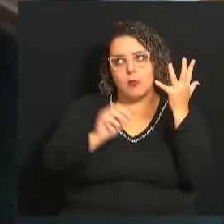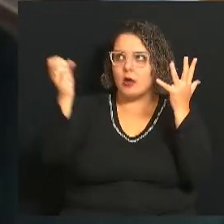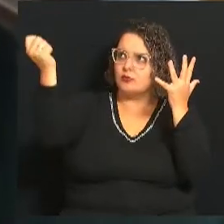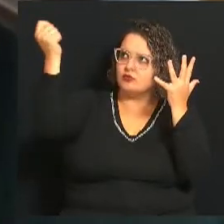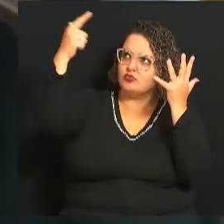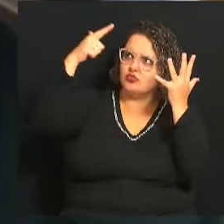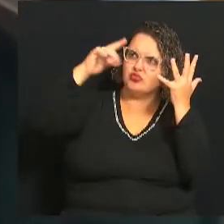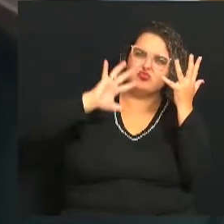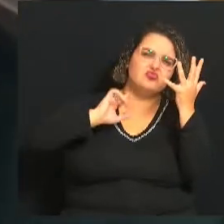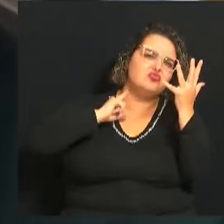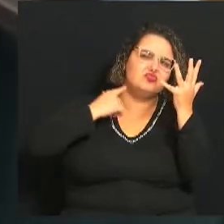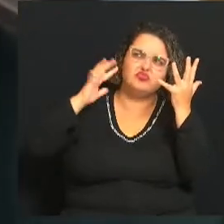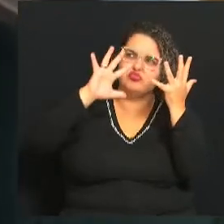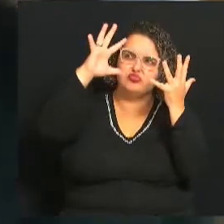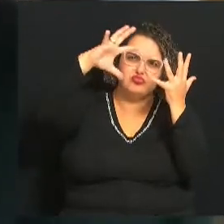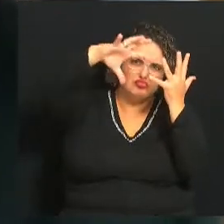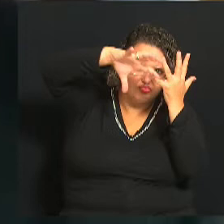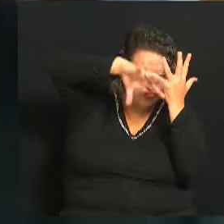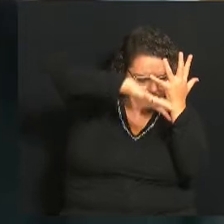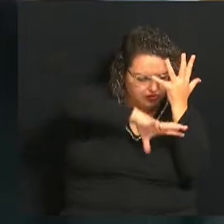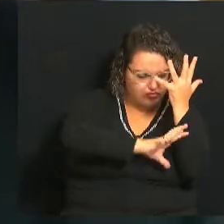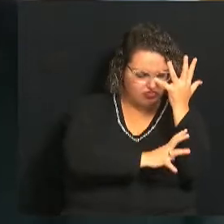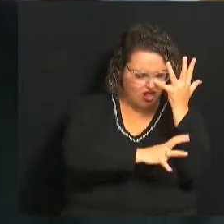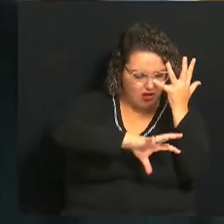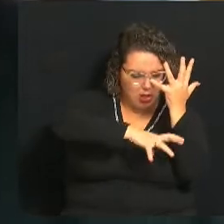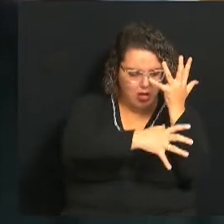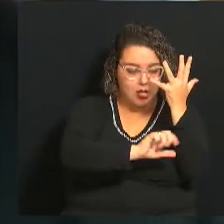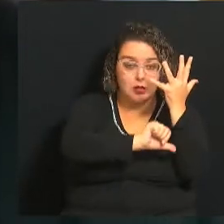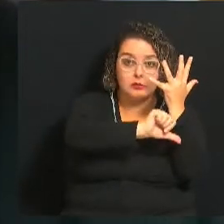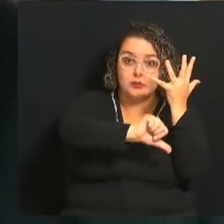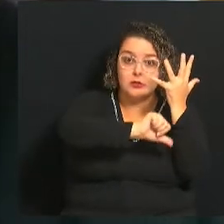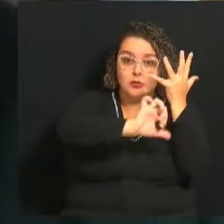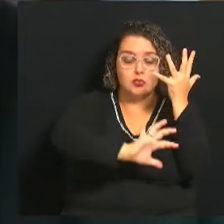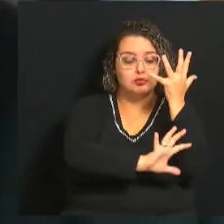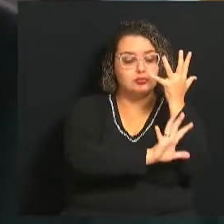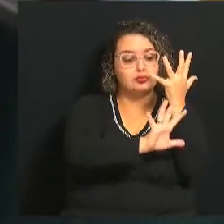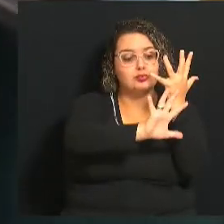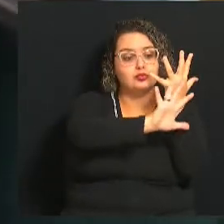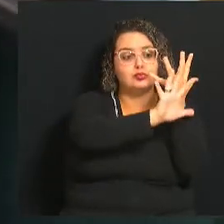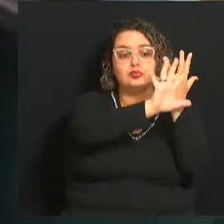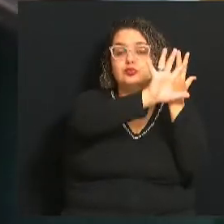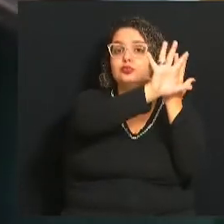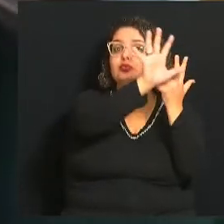poluentes. Entretanto, nós não temos como